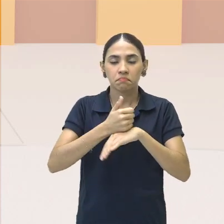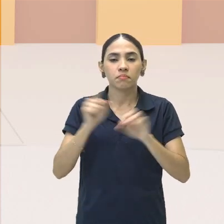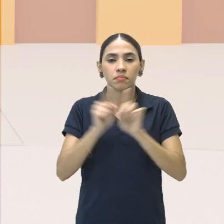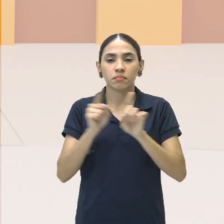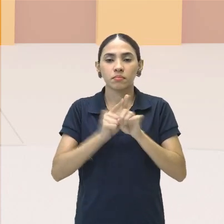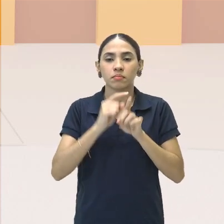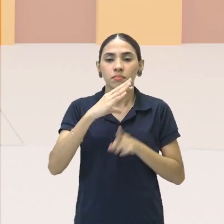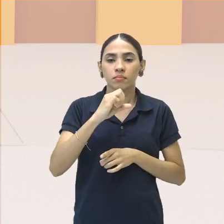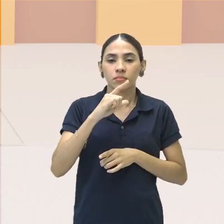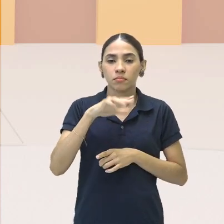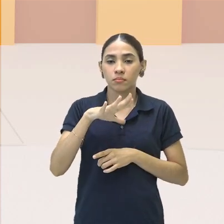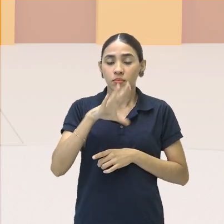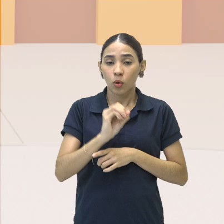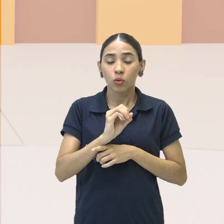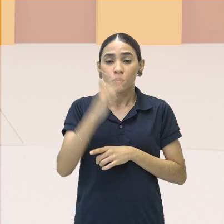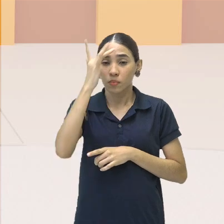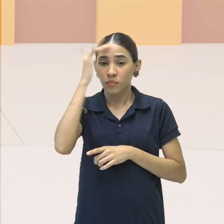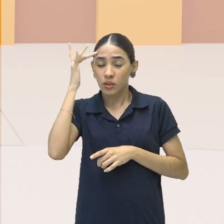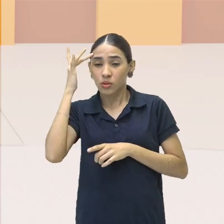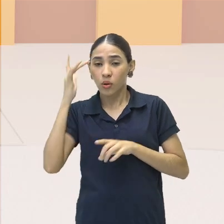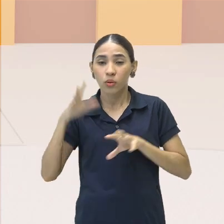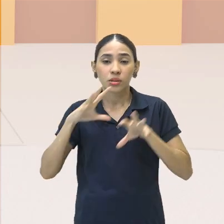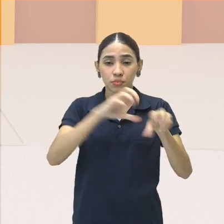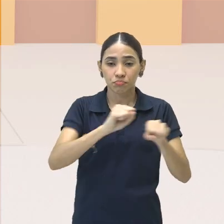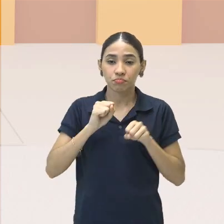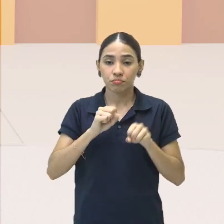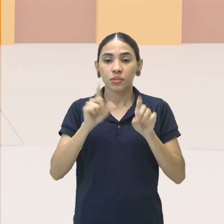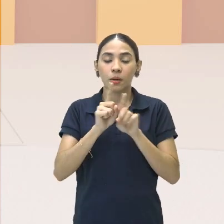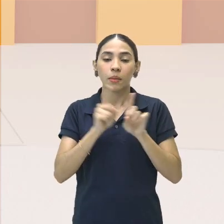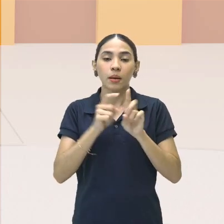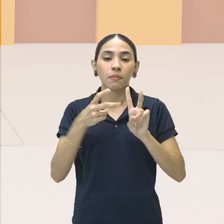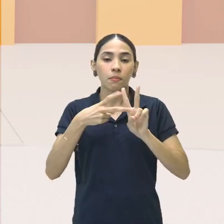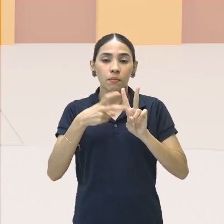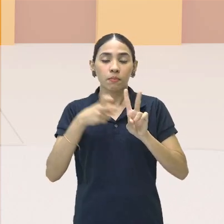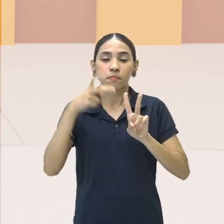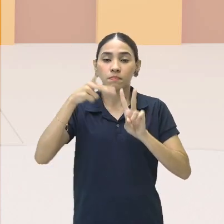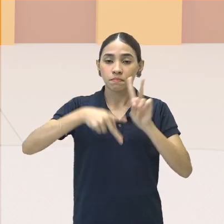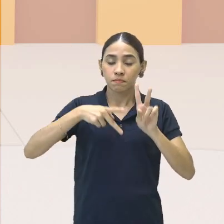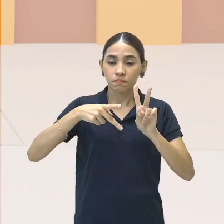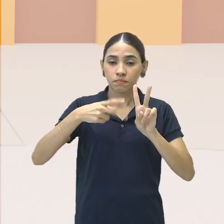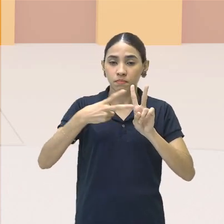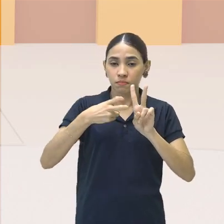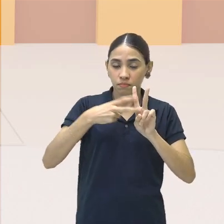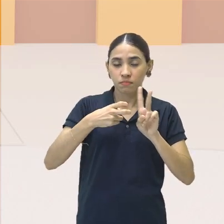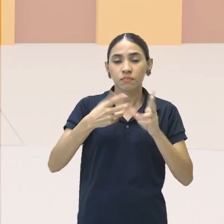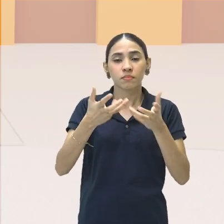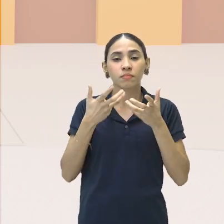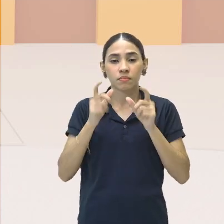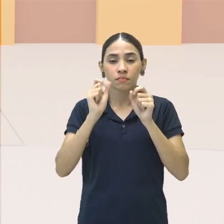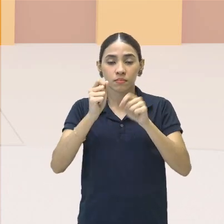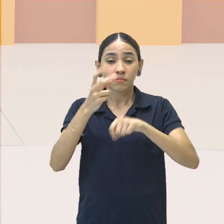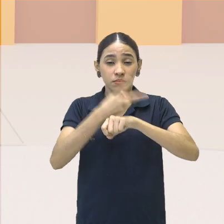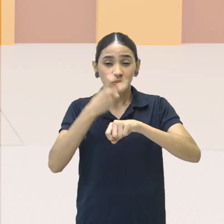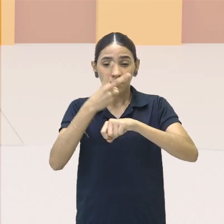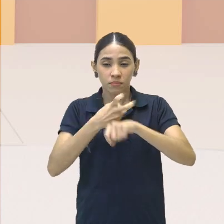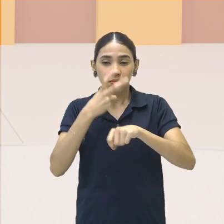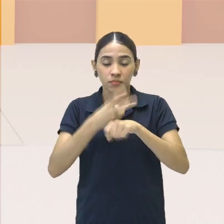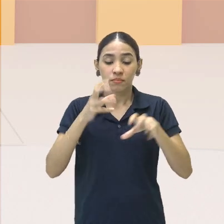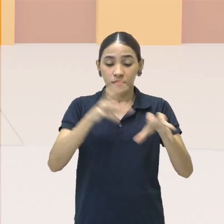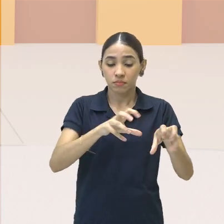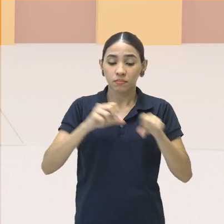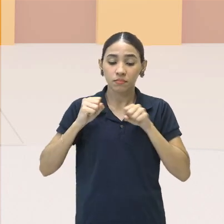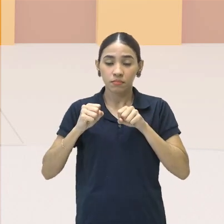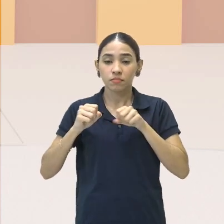vamos dizer assim, invasores e os indígenas, em que querem a todo custo explorar e tomar